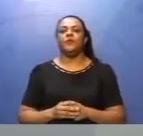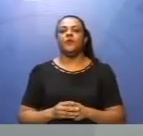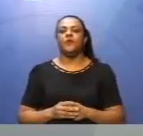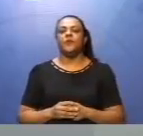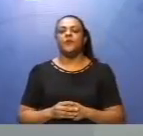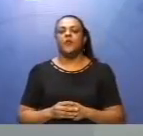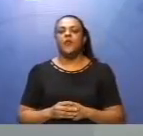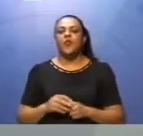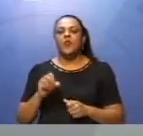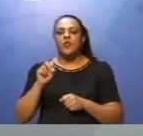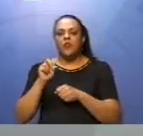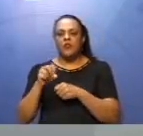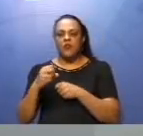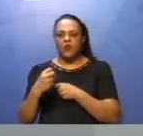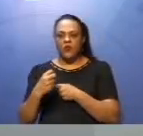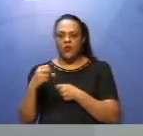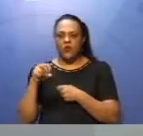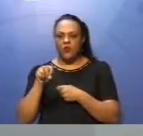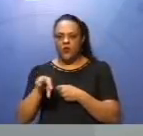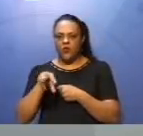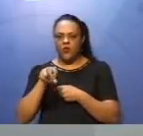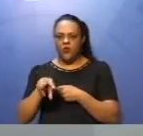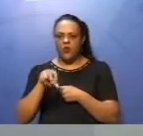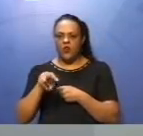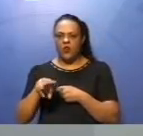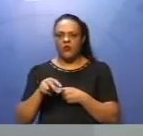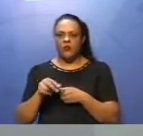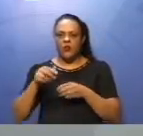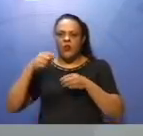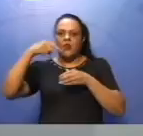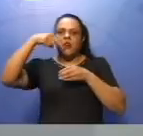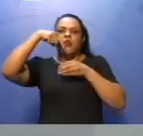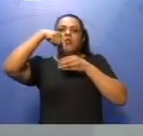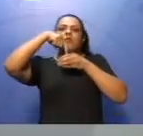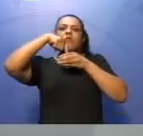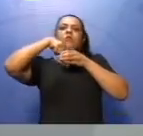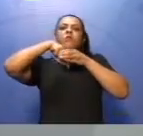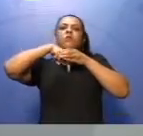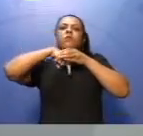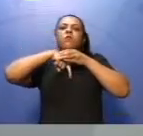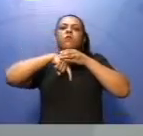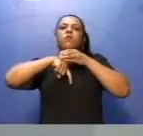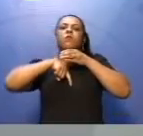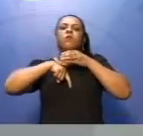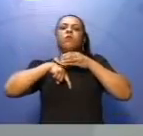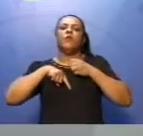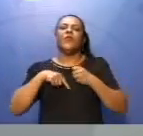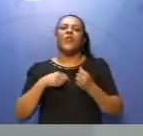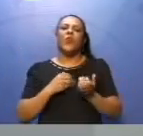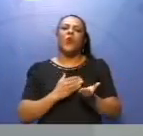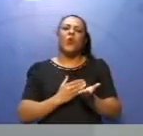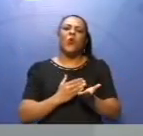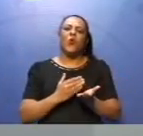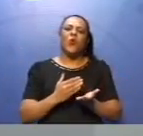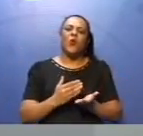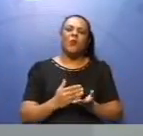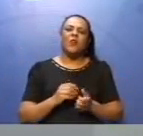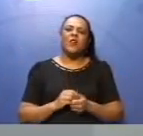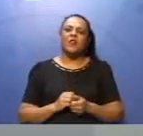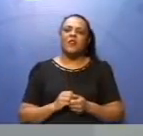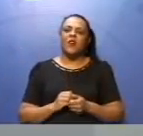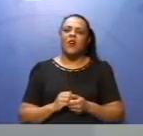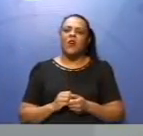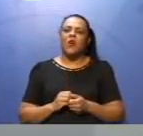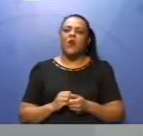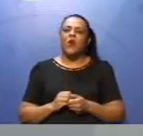o micro-organismo, no caso os vírus, eles vão adentrando essas vias aéreas, já começa aí uma defesa do